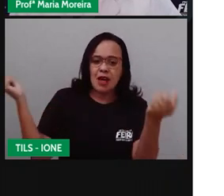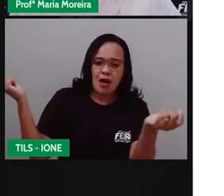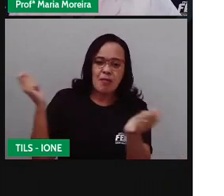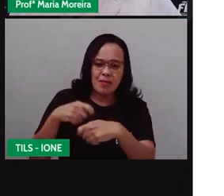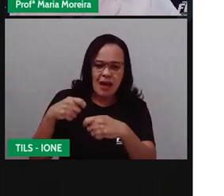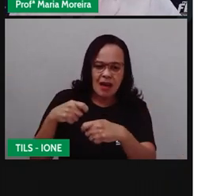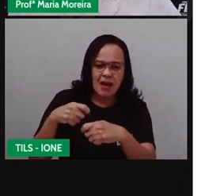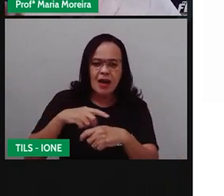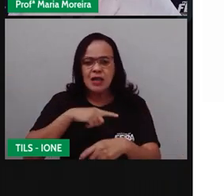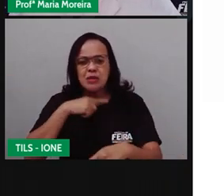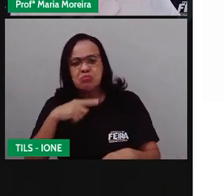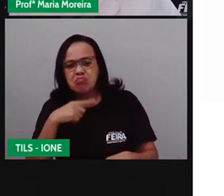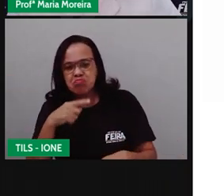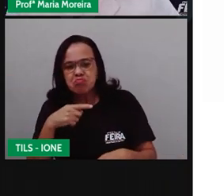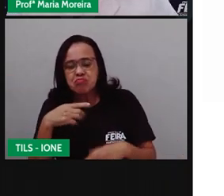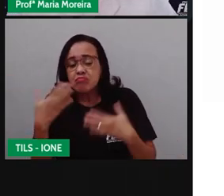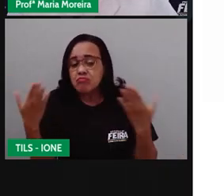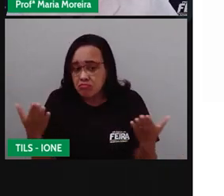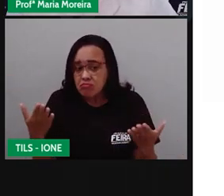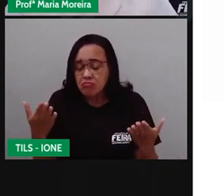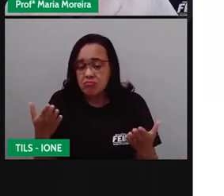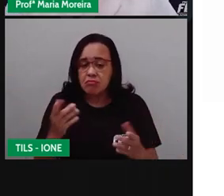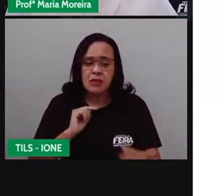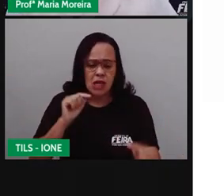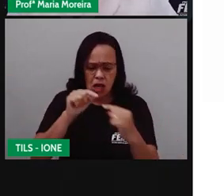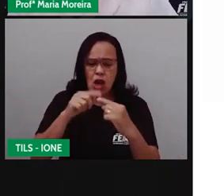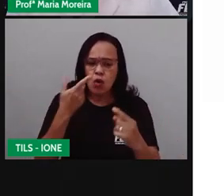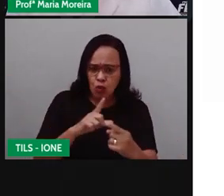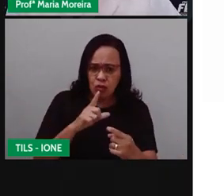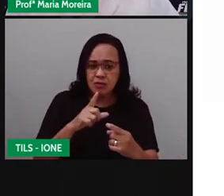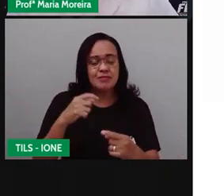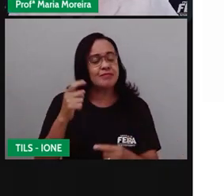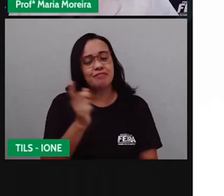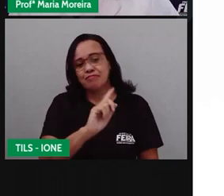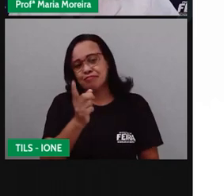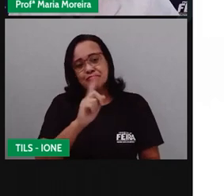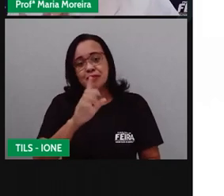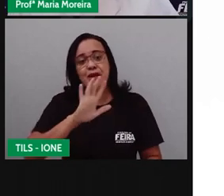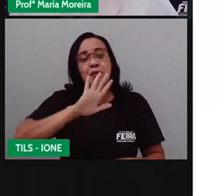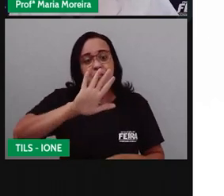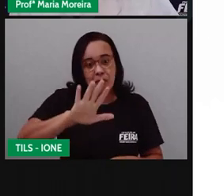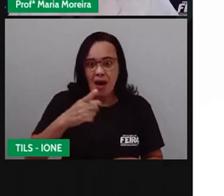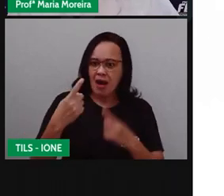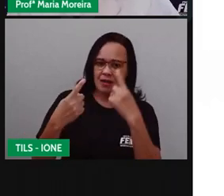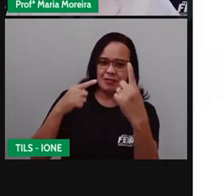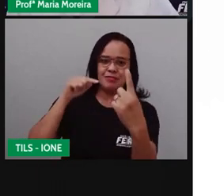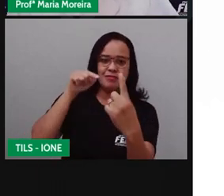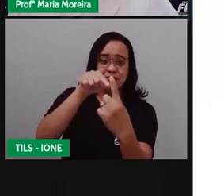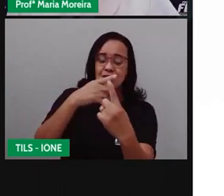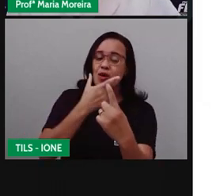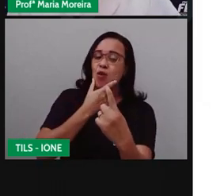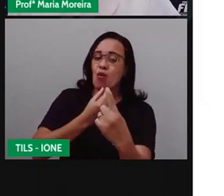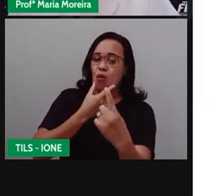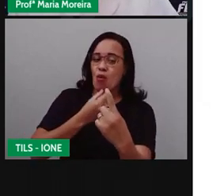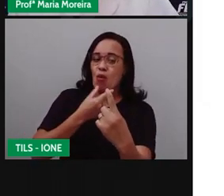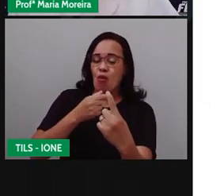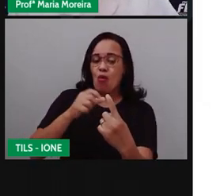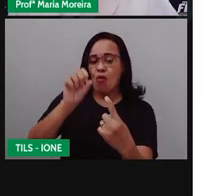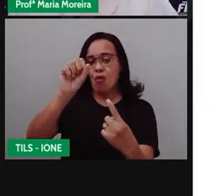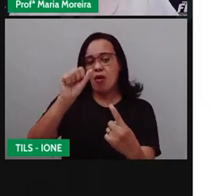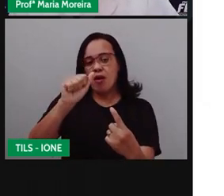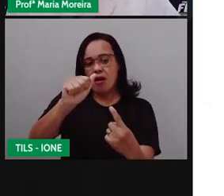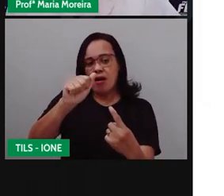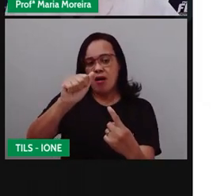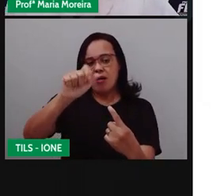inventores também, mas não tiveram sucesso. Já Santos Dumont, sim. Então vamos lá.